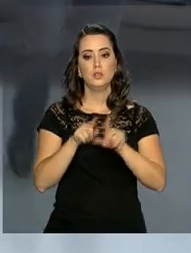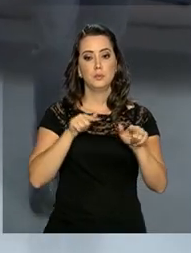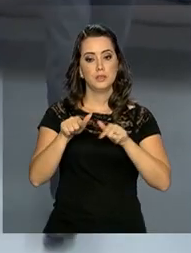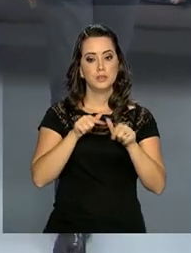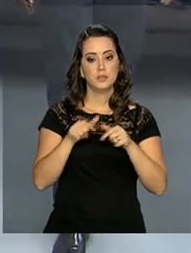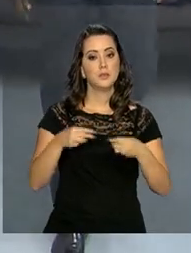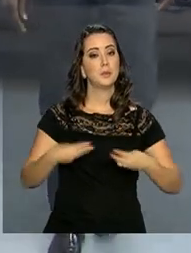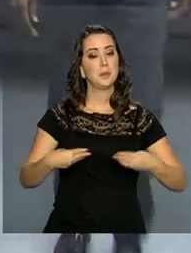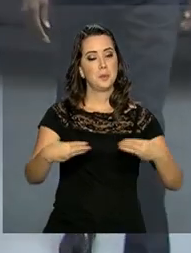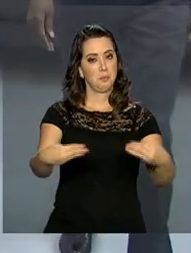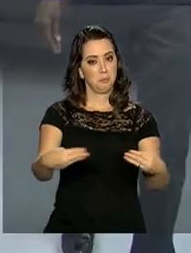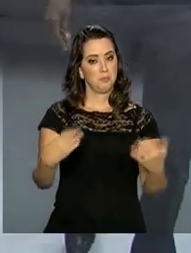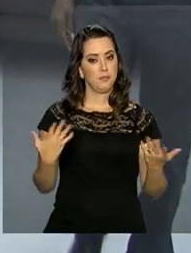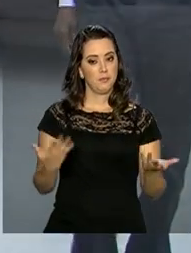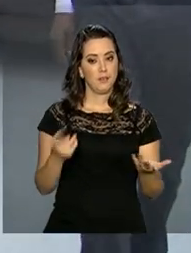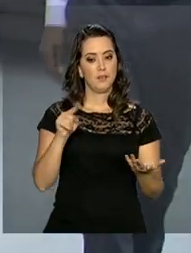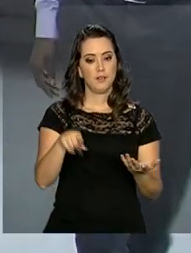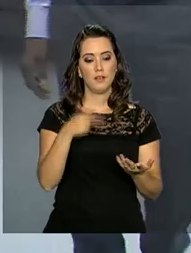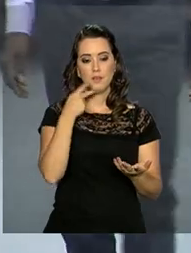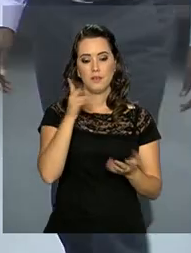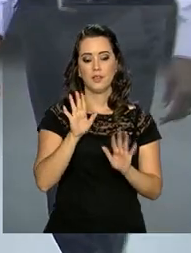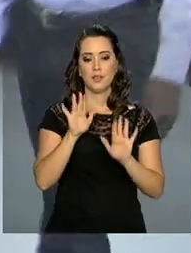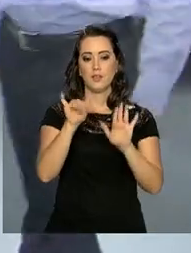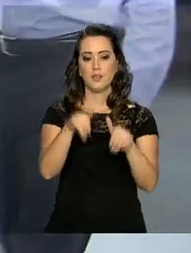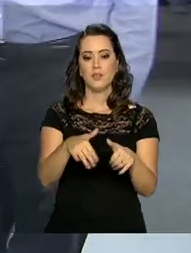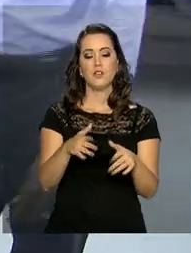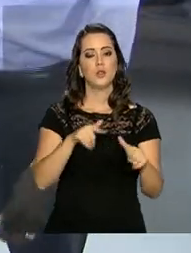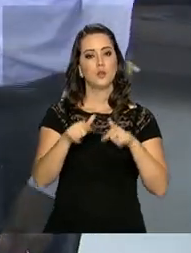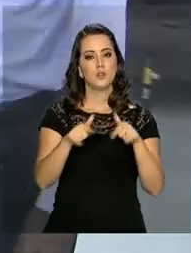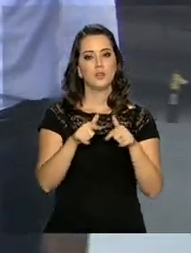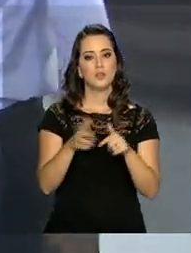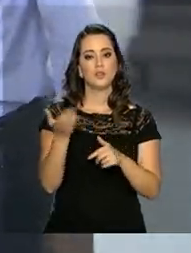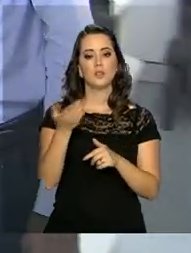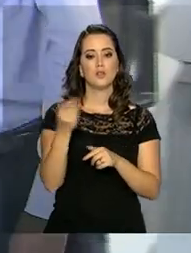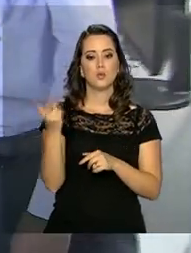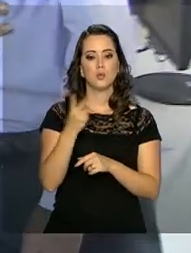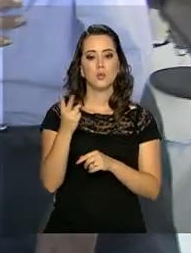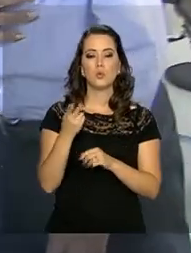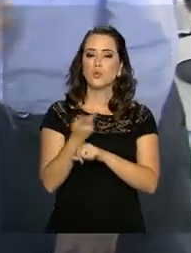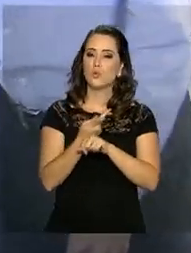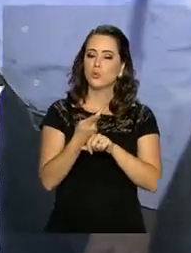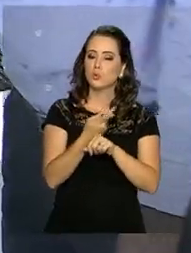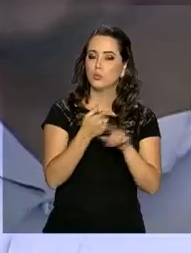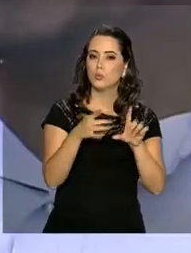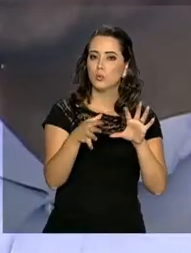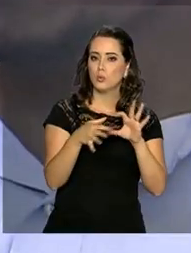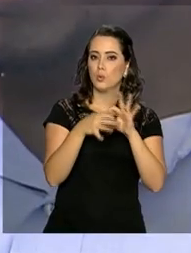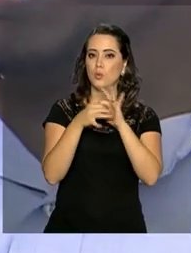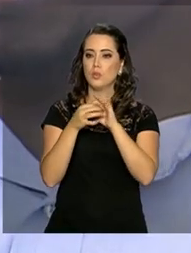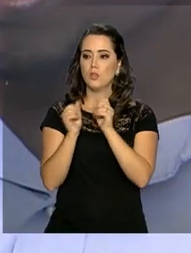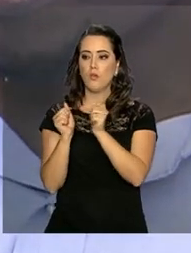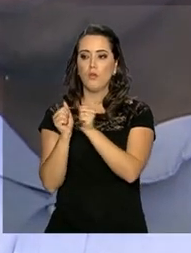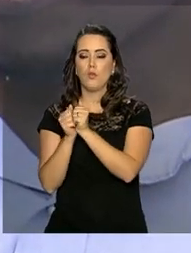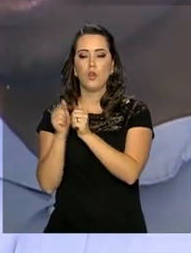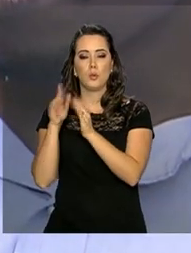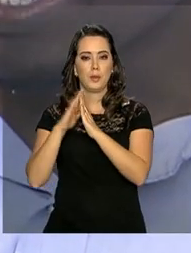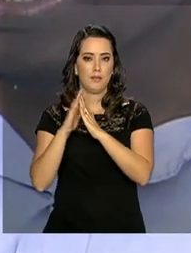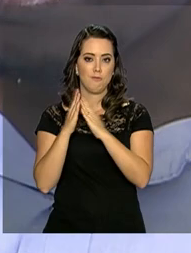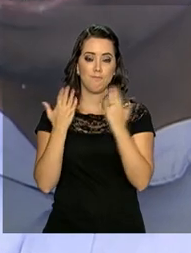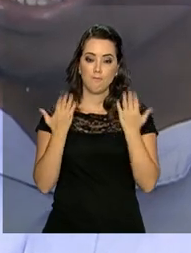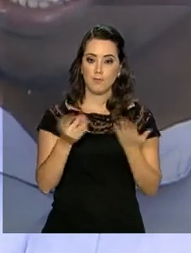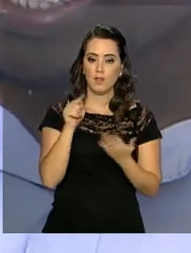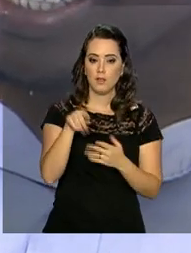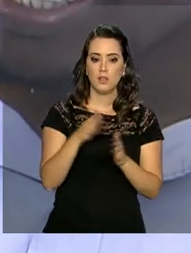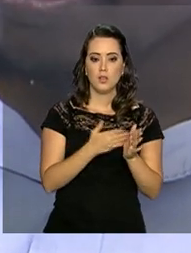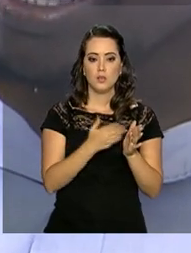trabalha na esplanada dos ministérios. E quando termina a jornada, Kerbe sempre busca a esposa no trabalho. E foi em um momento